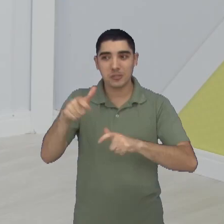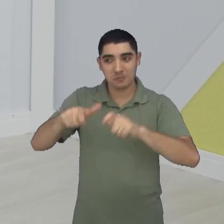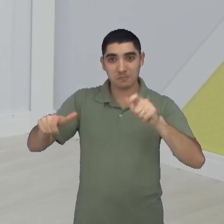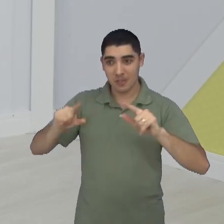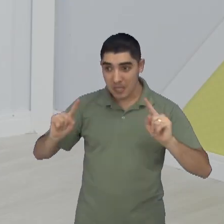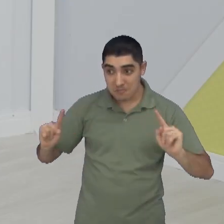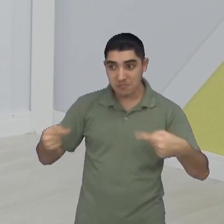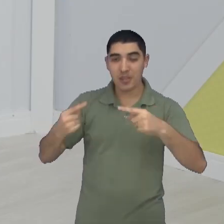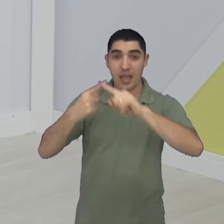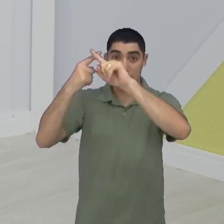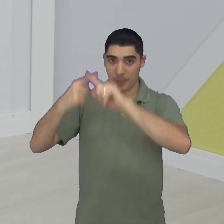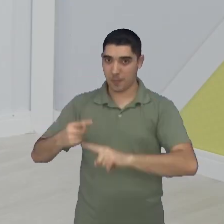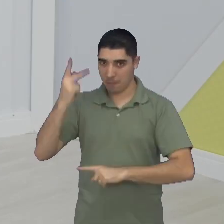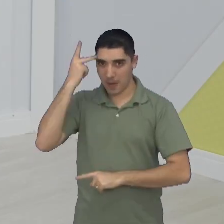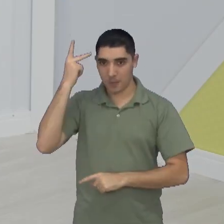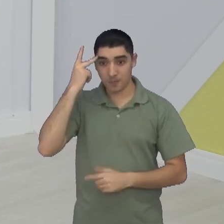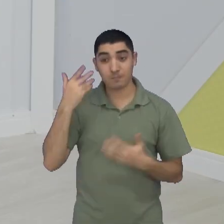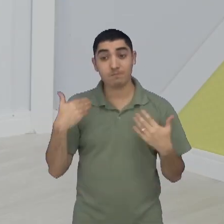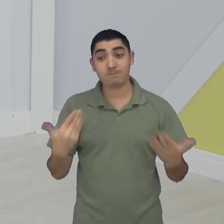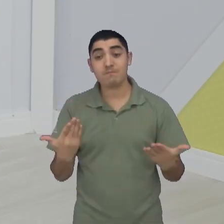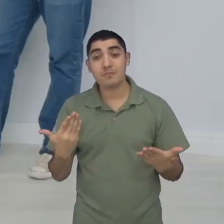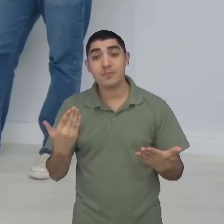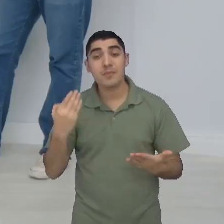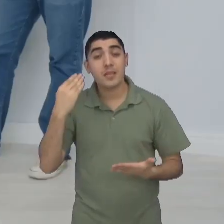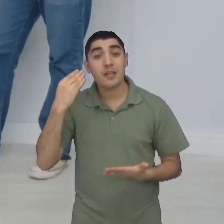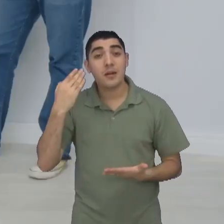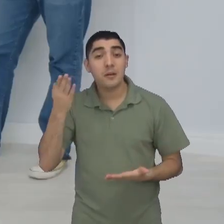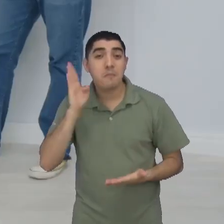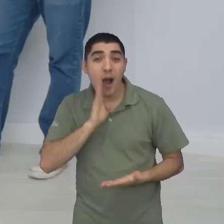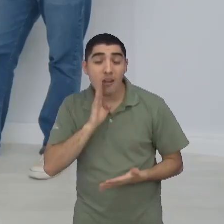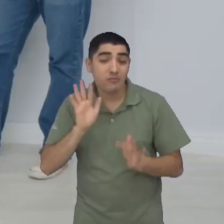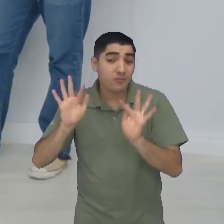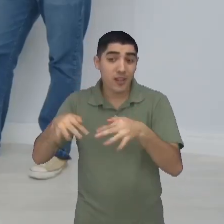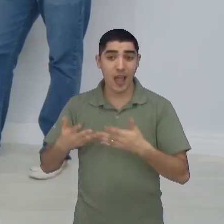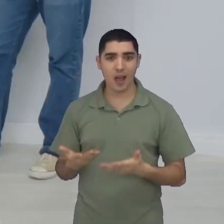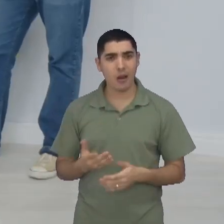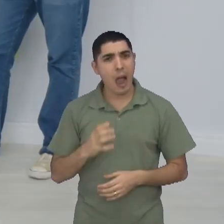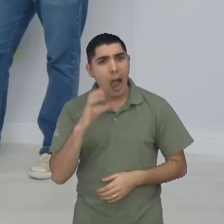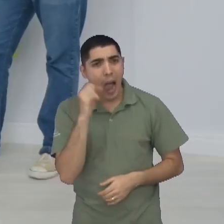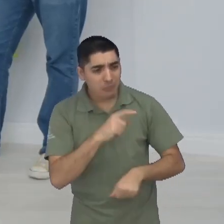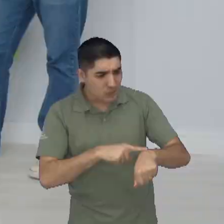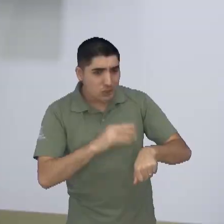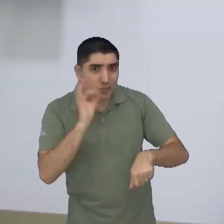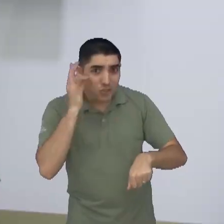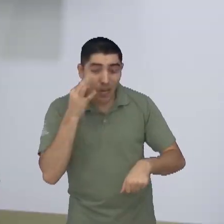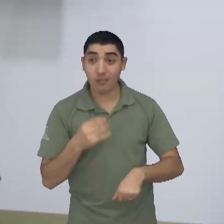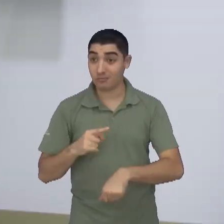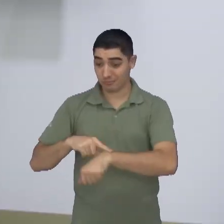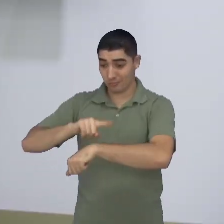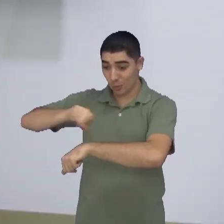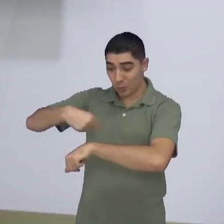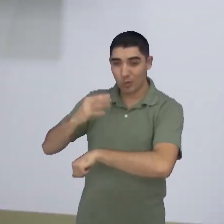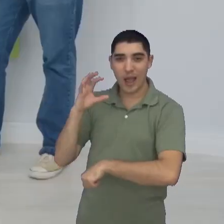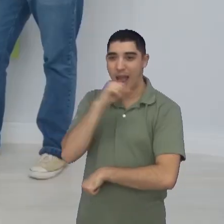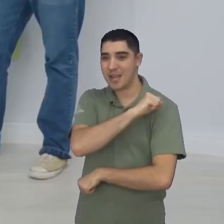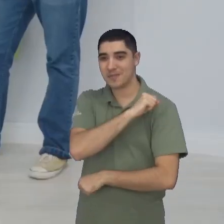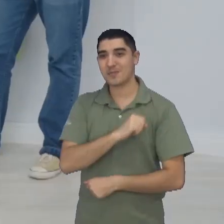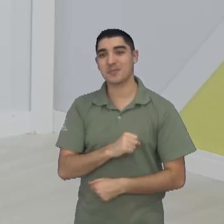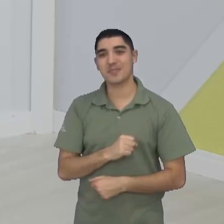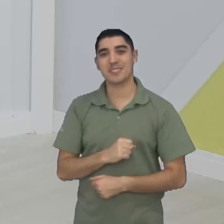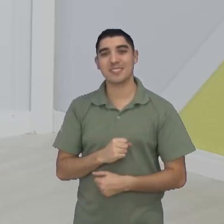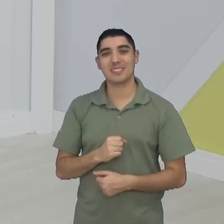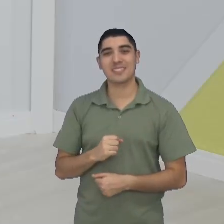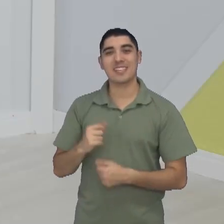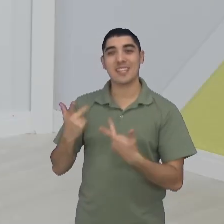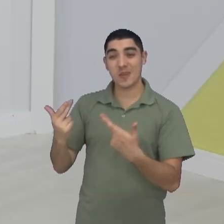aí do Campeonato Paulista. Paulão, acabou. Passou rápido. Passou rápido. Voando. Tão voando quanto